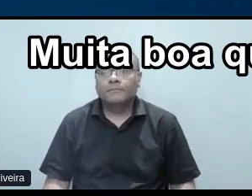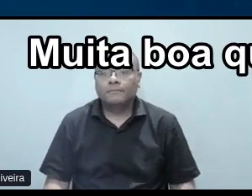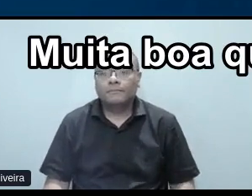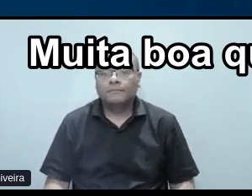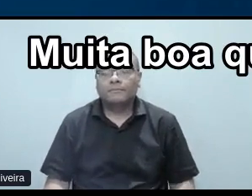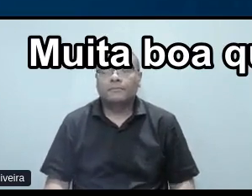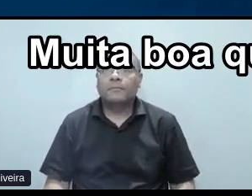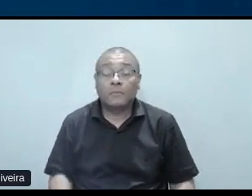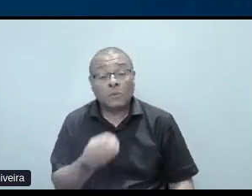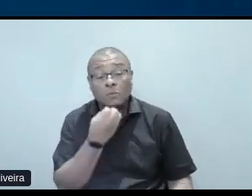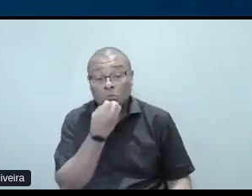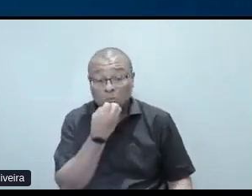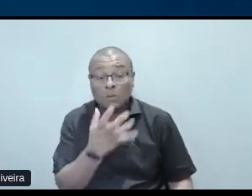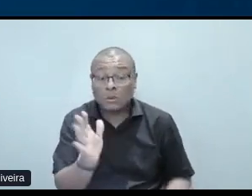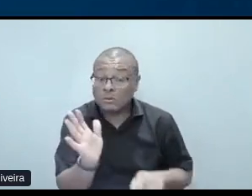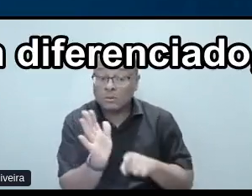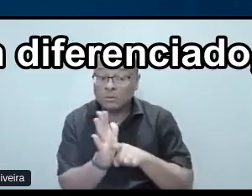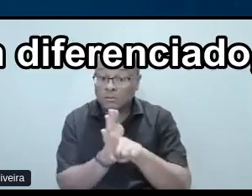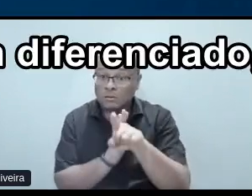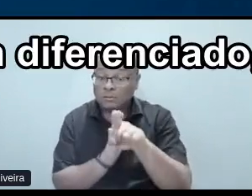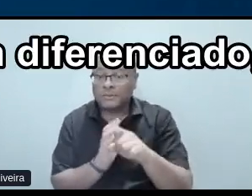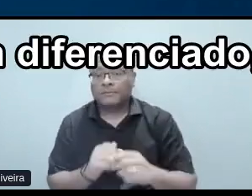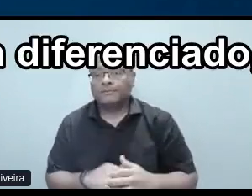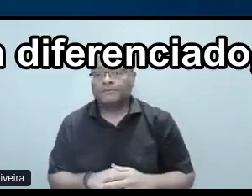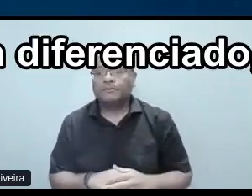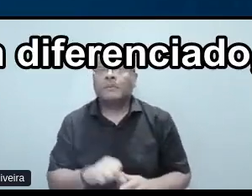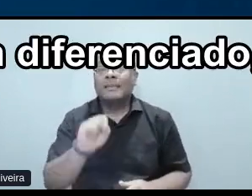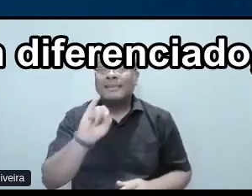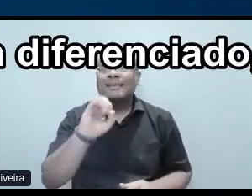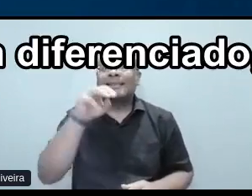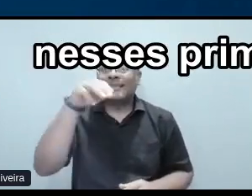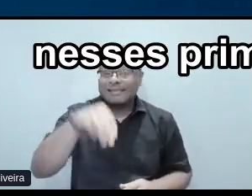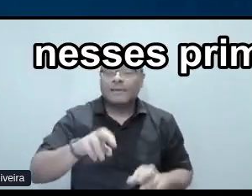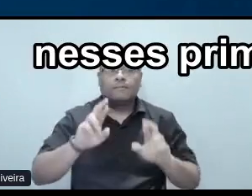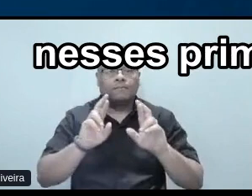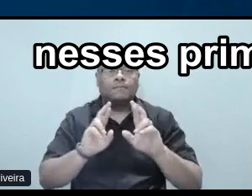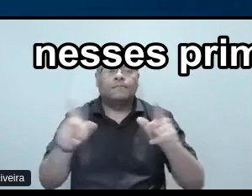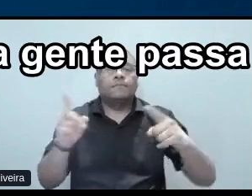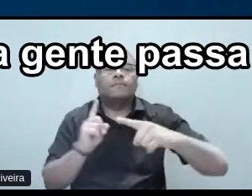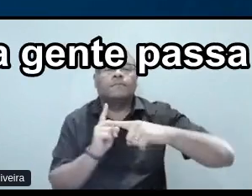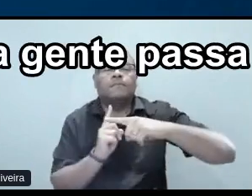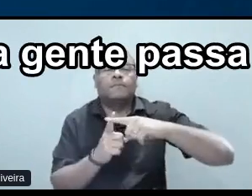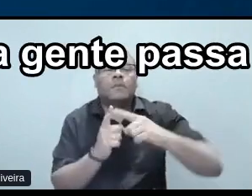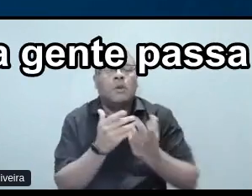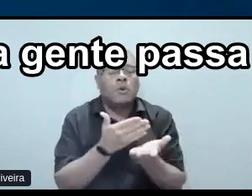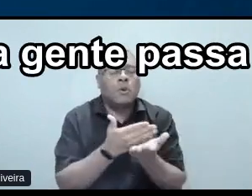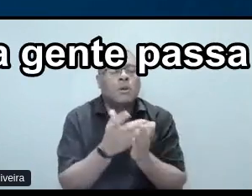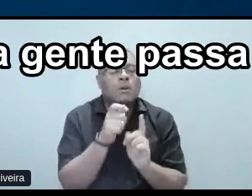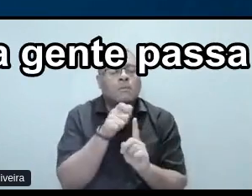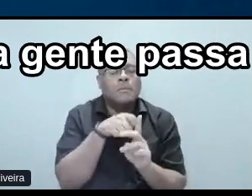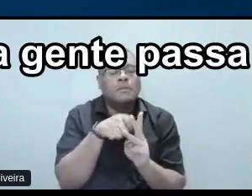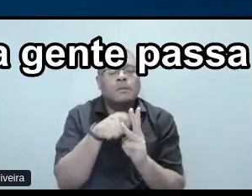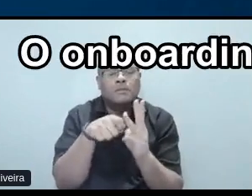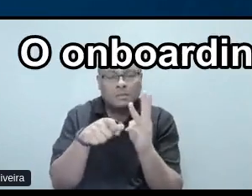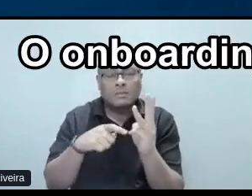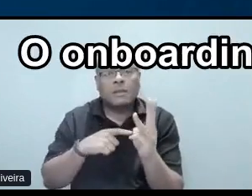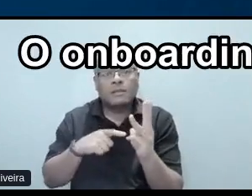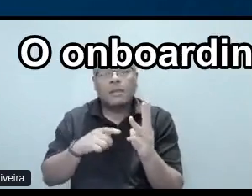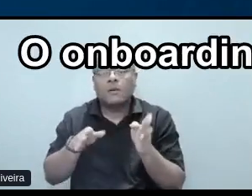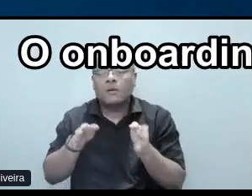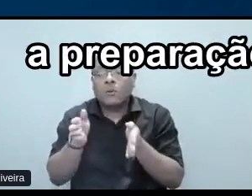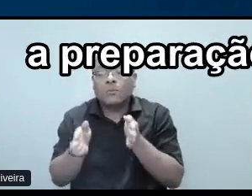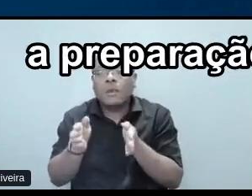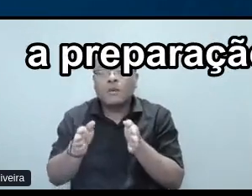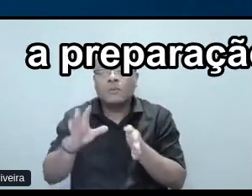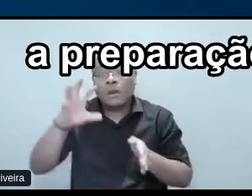Muito boa questão, Nalu. É sim diferenciado, justamente porque nesses primeiros meses a gente passa pela formação. O onboard é um